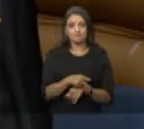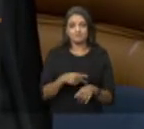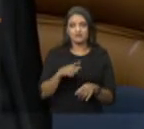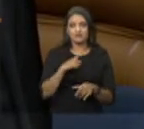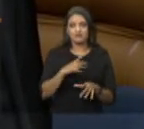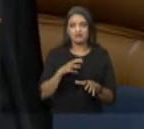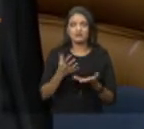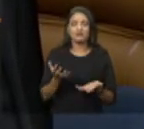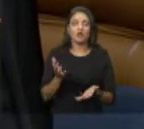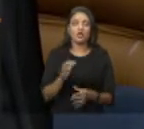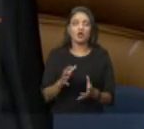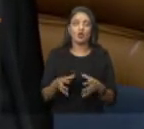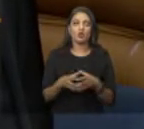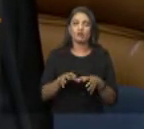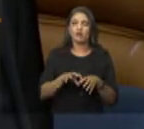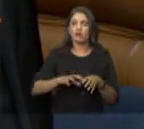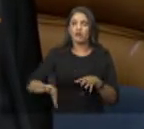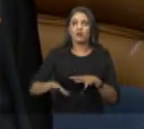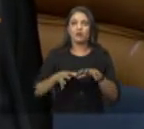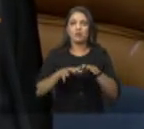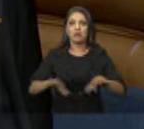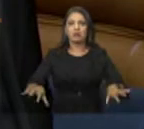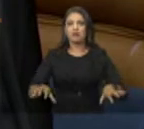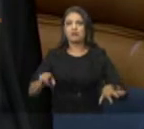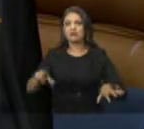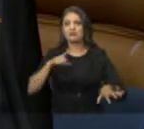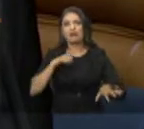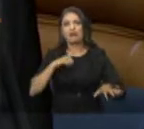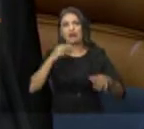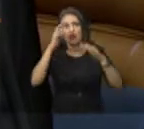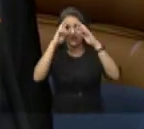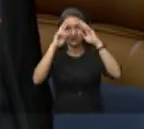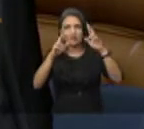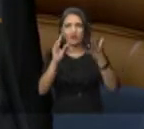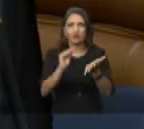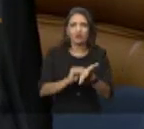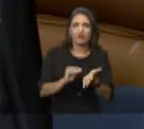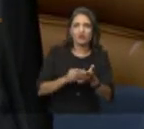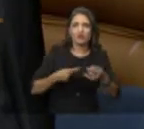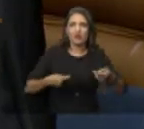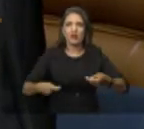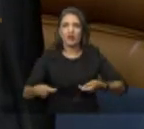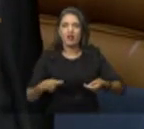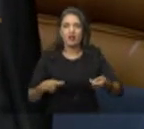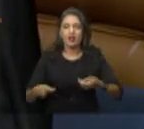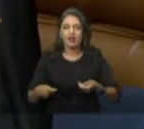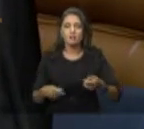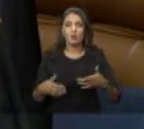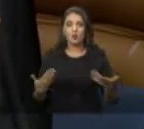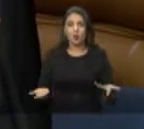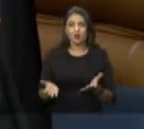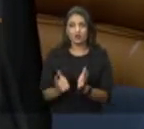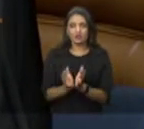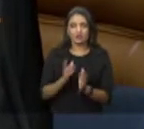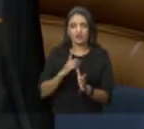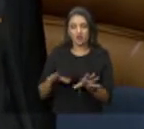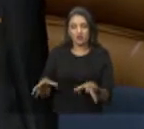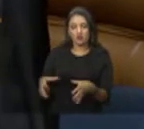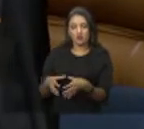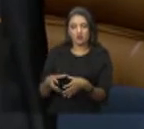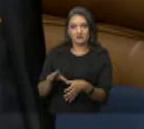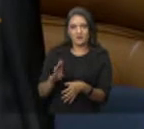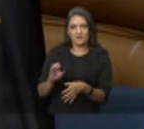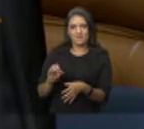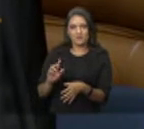intolerâncias incompreensões de toda ordem quando se for formam bolhas eu digo isso